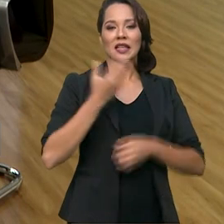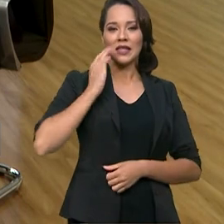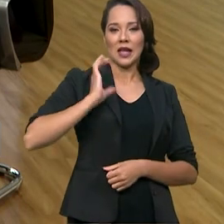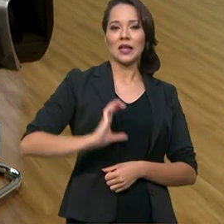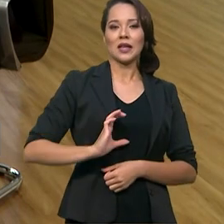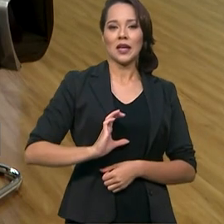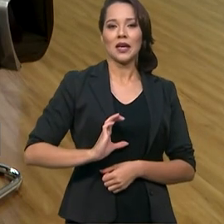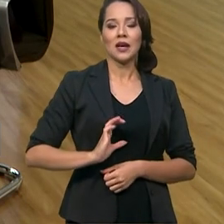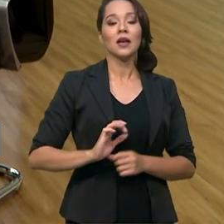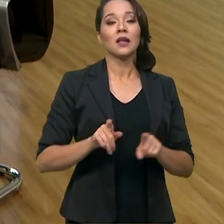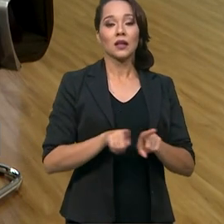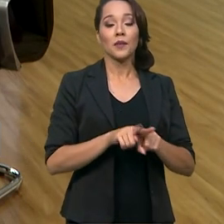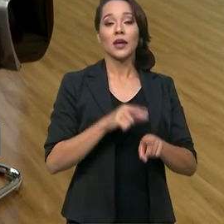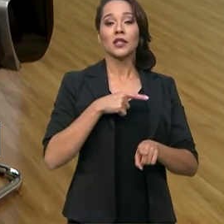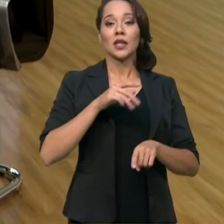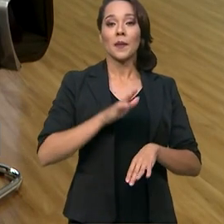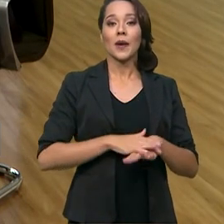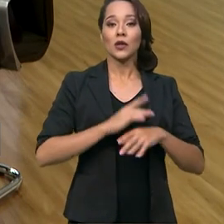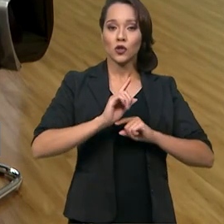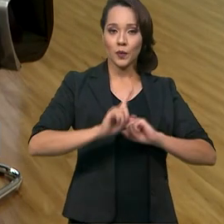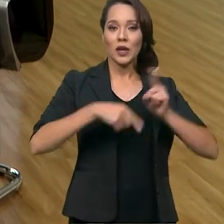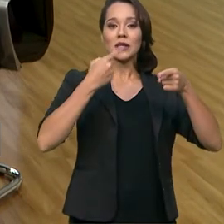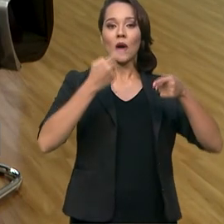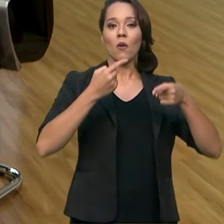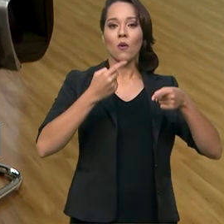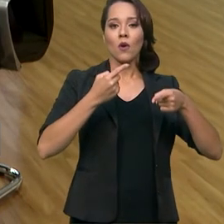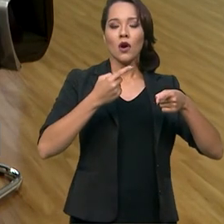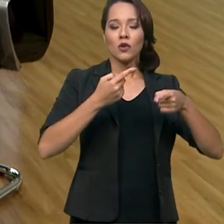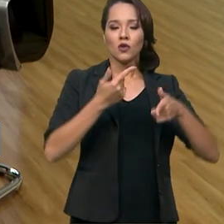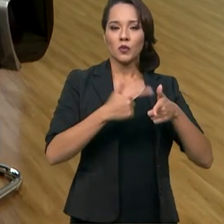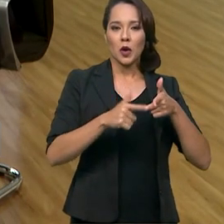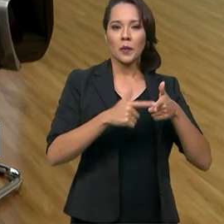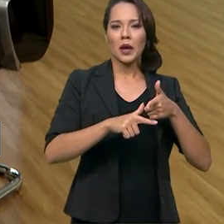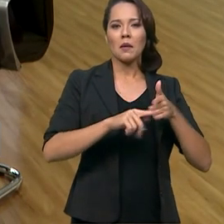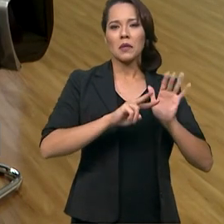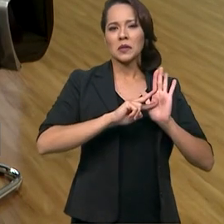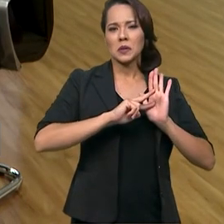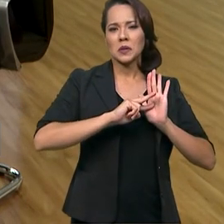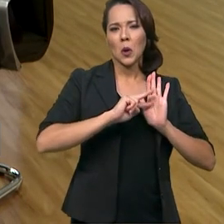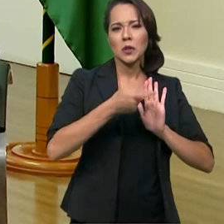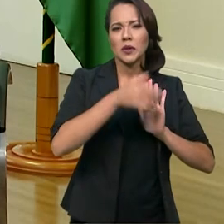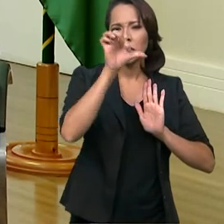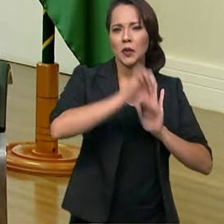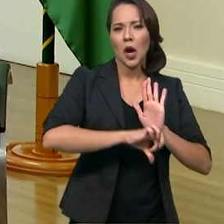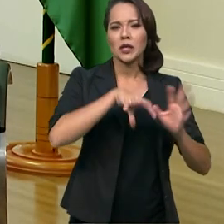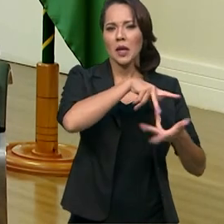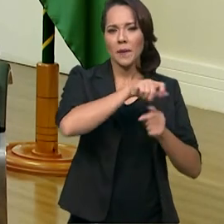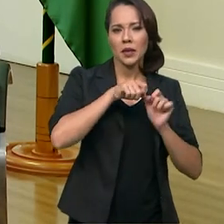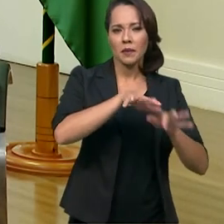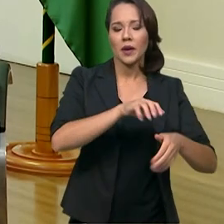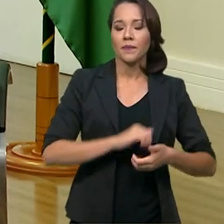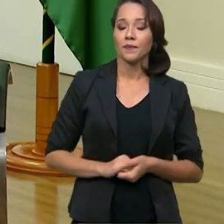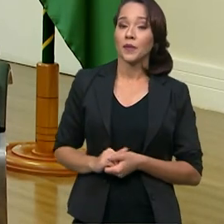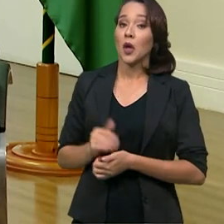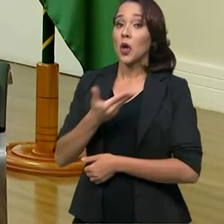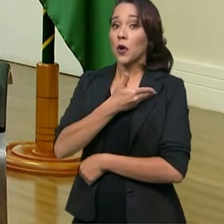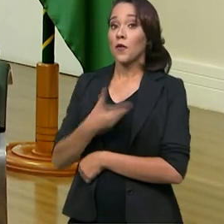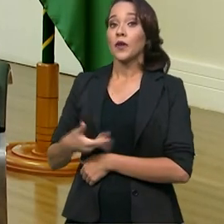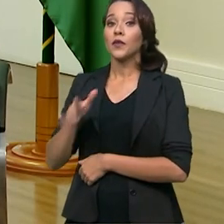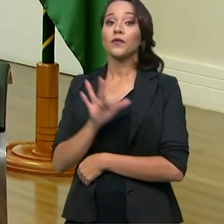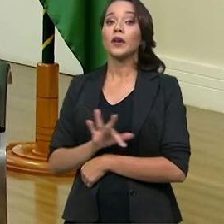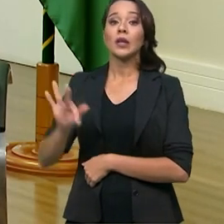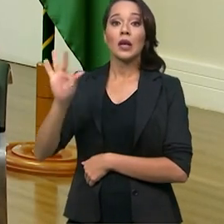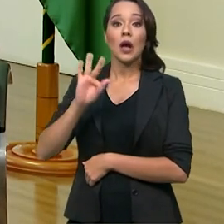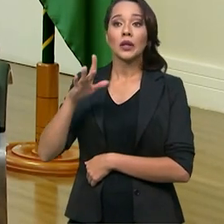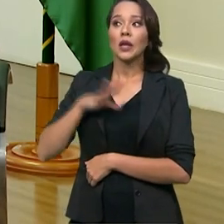cidadania e de superação dos efeitos mais deletérios da pandemia? Olha, o governo federal esteve muito presente,